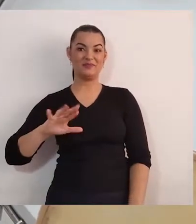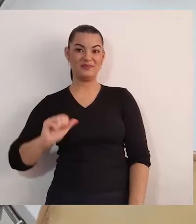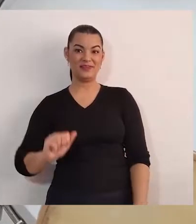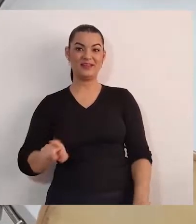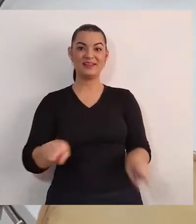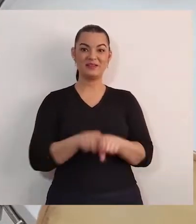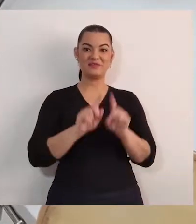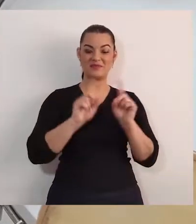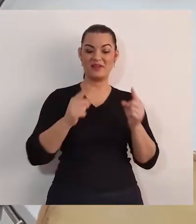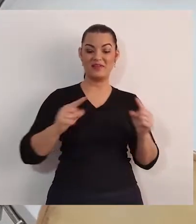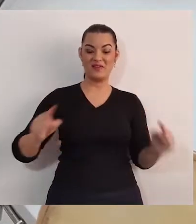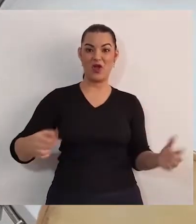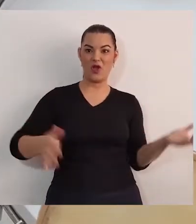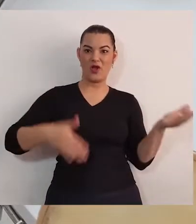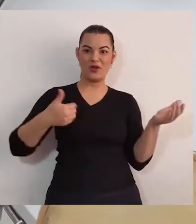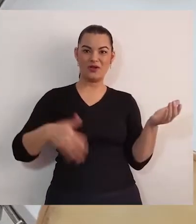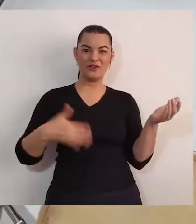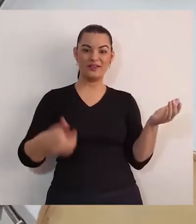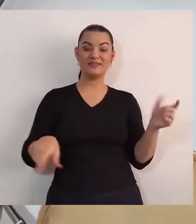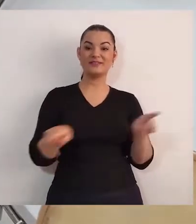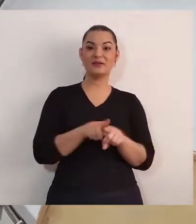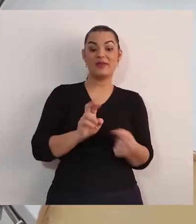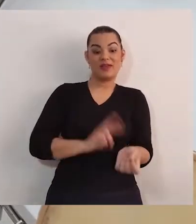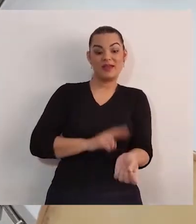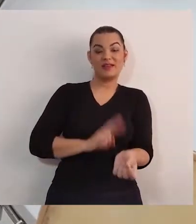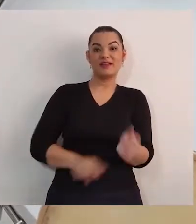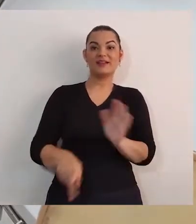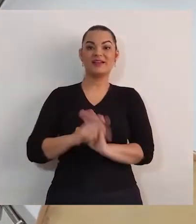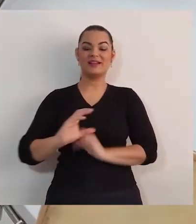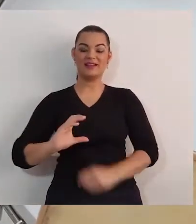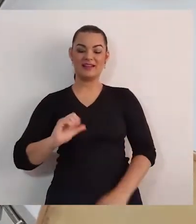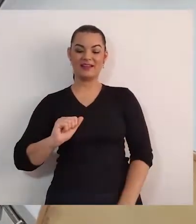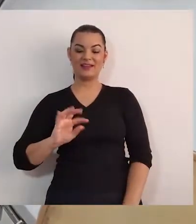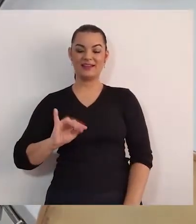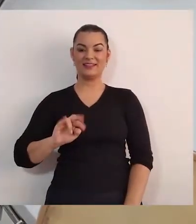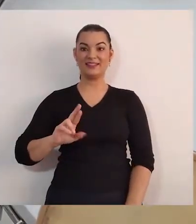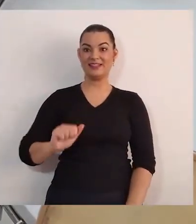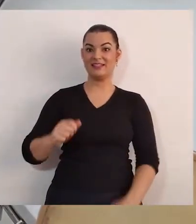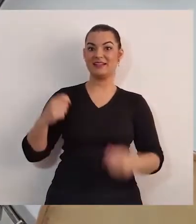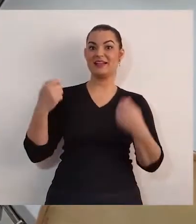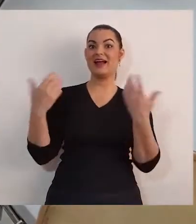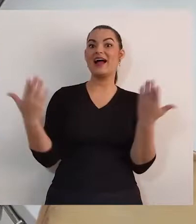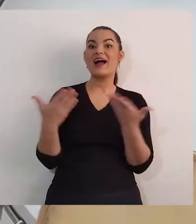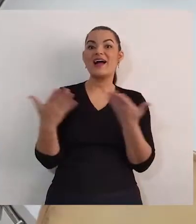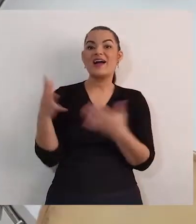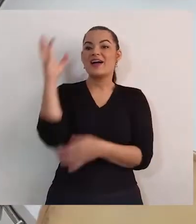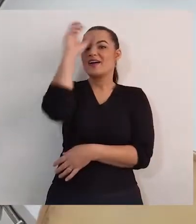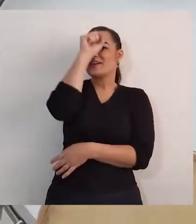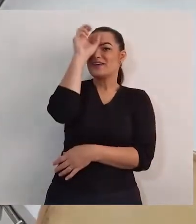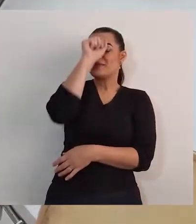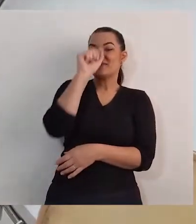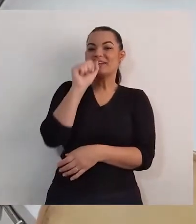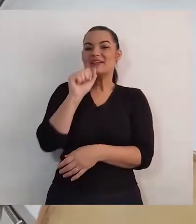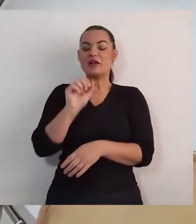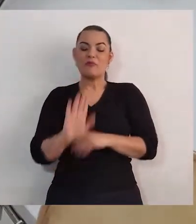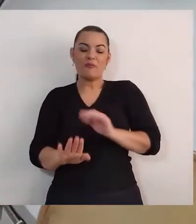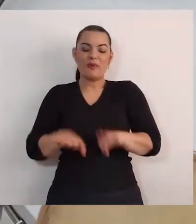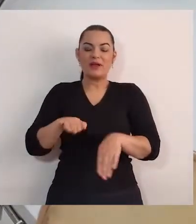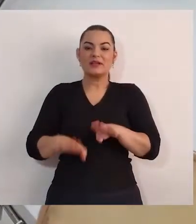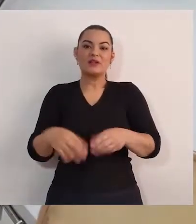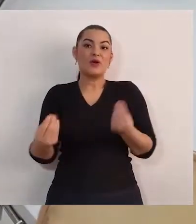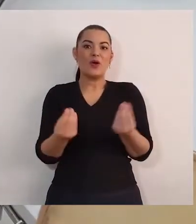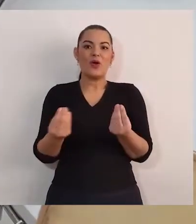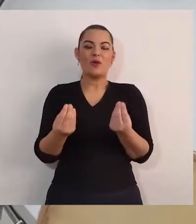e os ritmos da catira, chegou a hora de aprender os passos e palmas com o professor